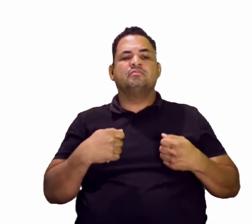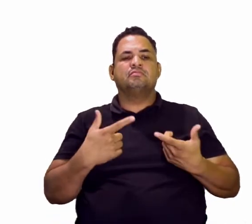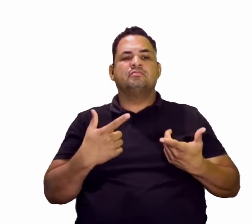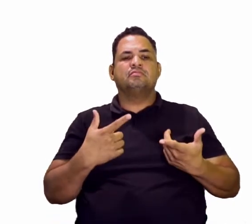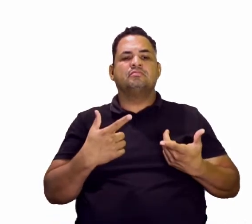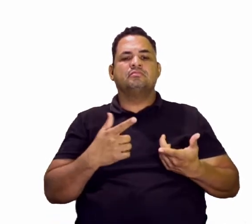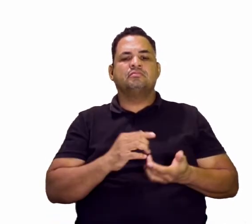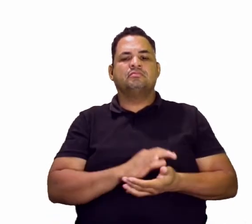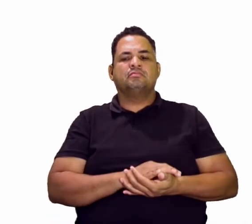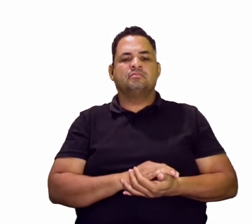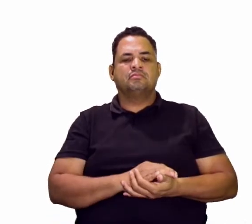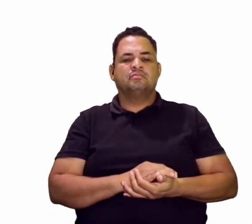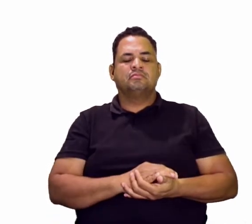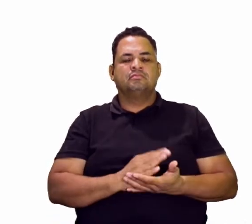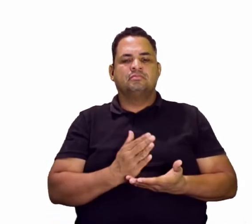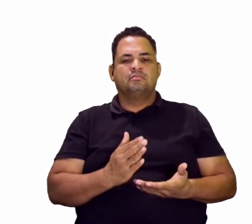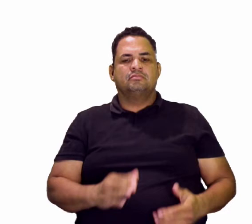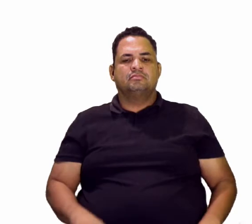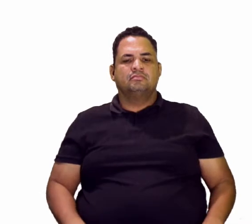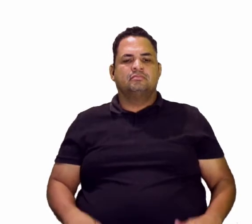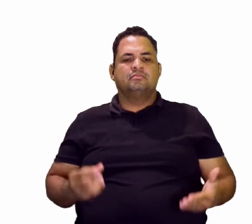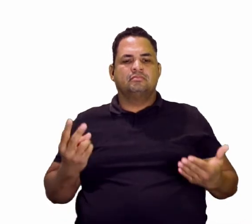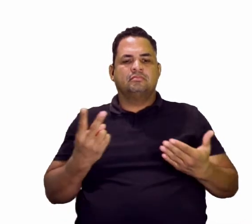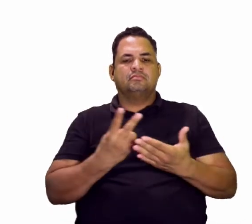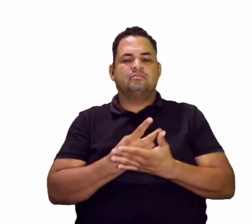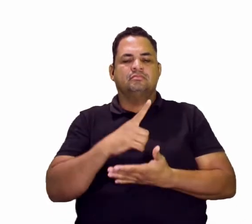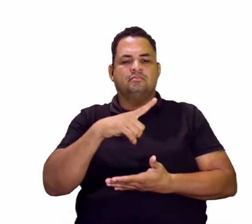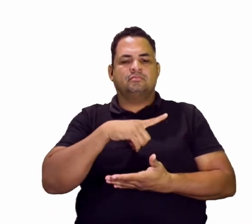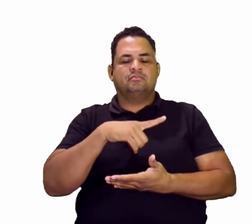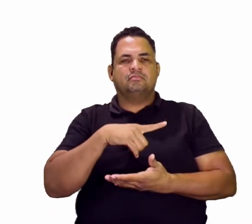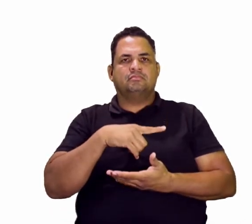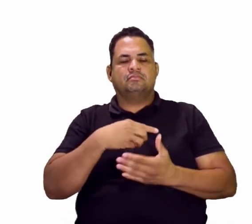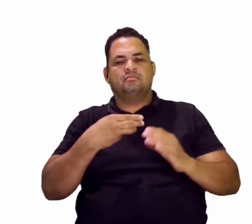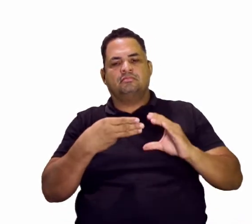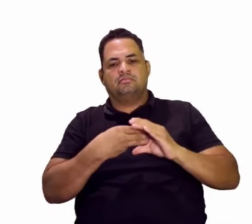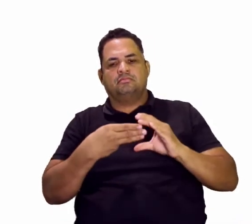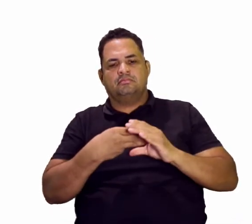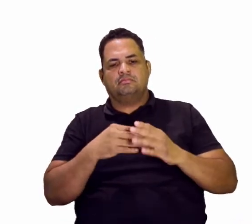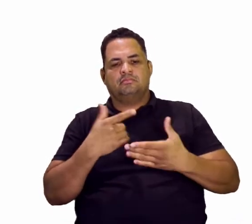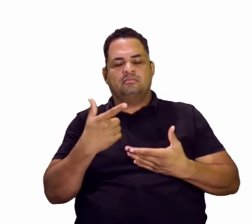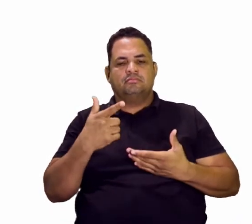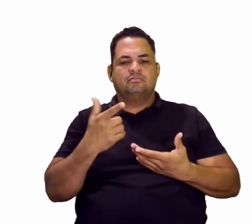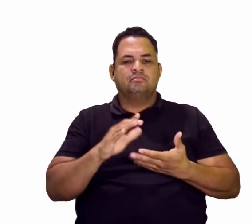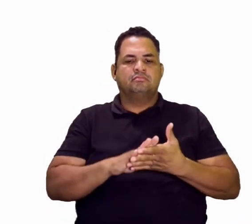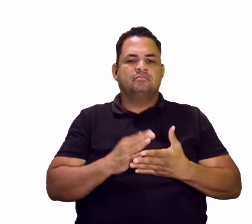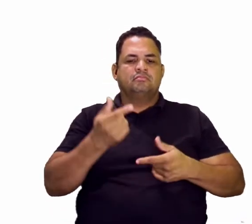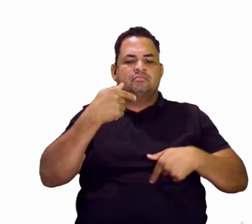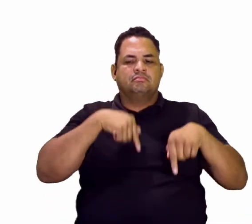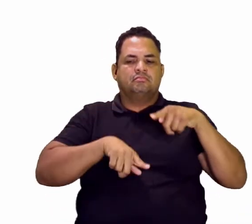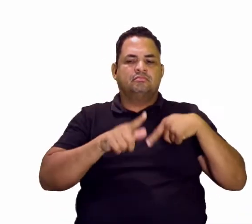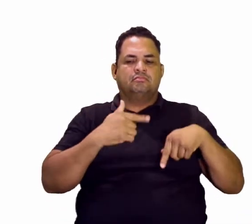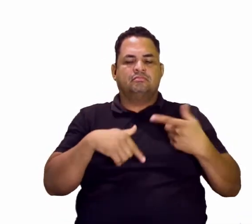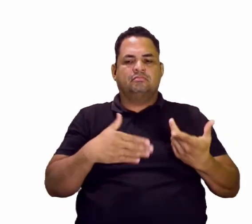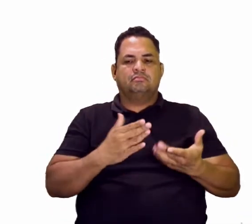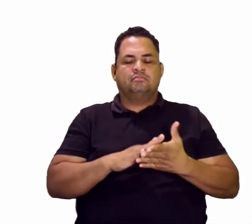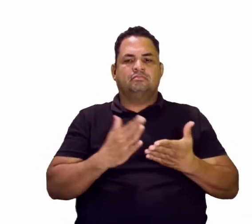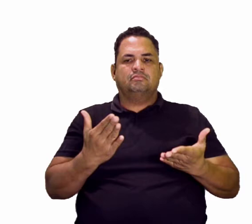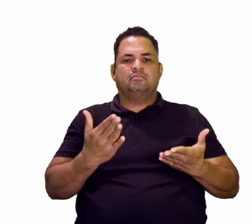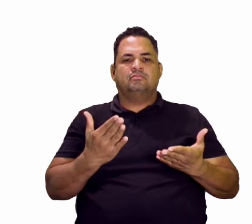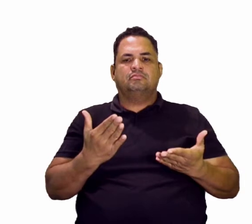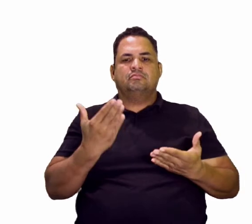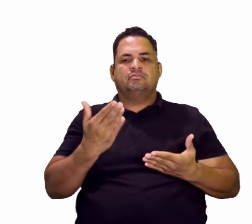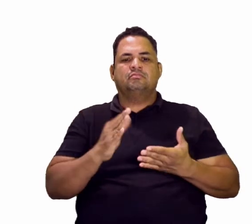considerar essa situação deles serem acelulares, desprovidos de células, não tem metabolismo?